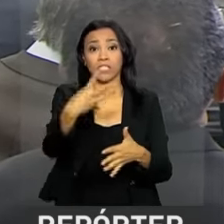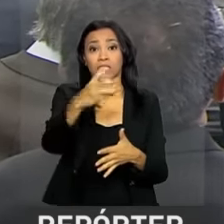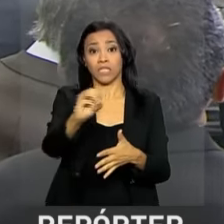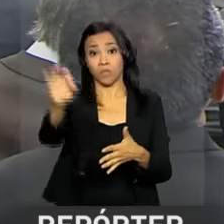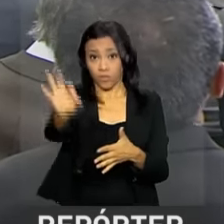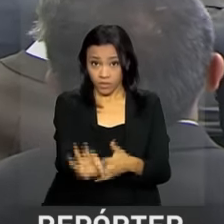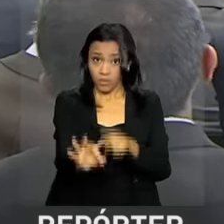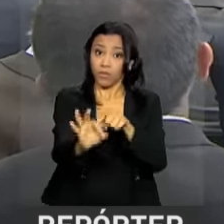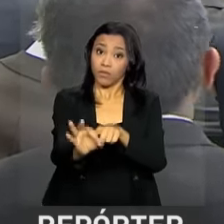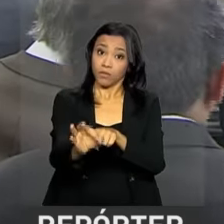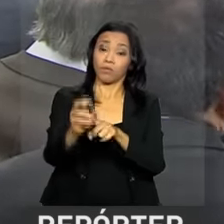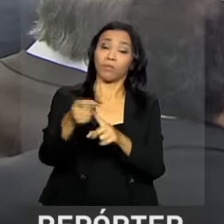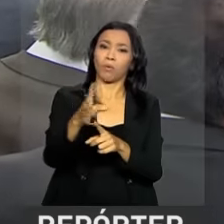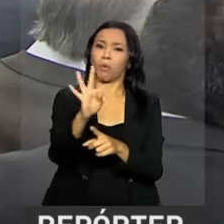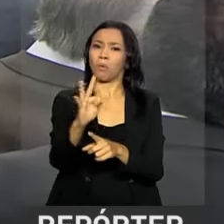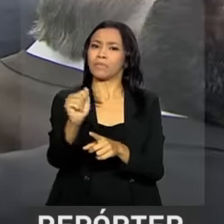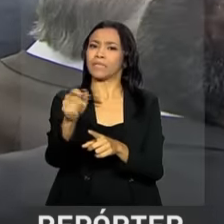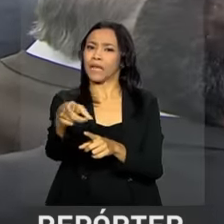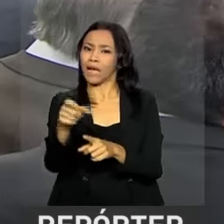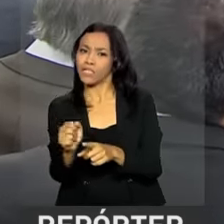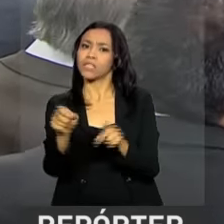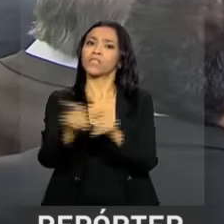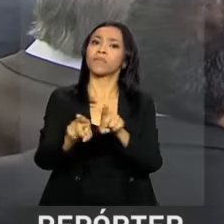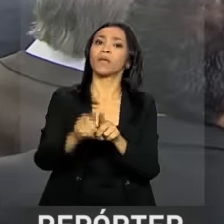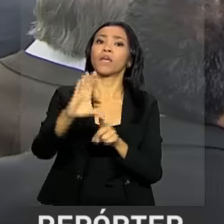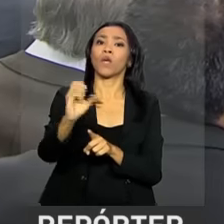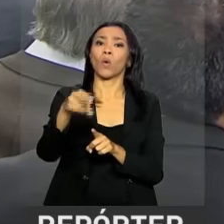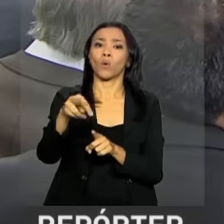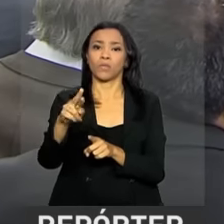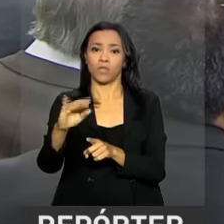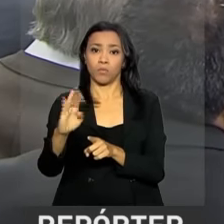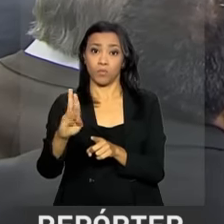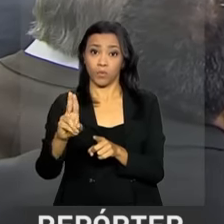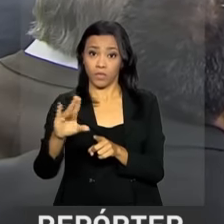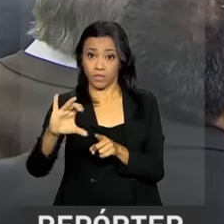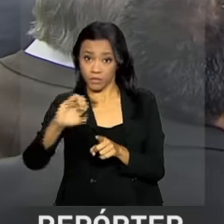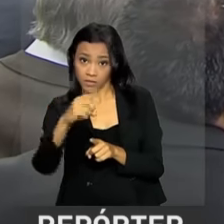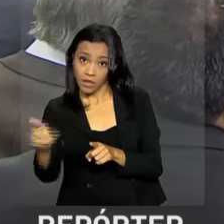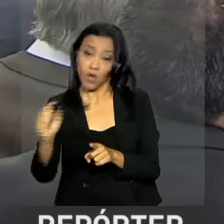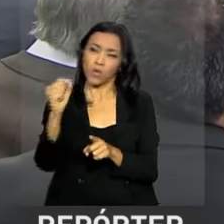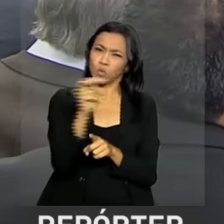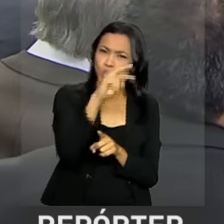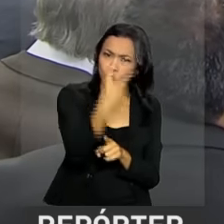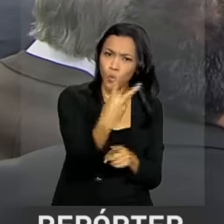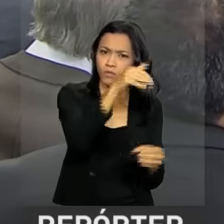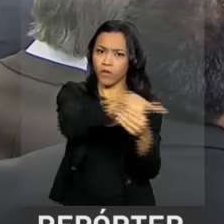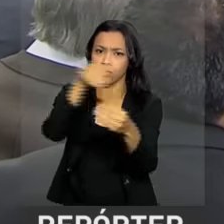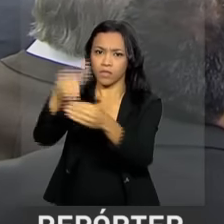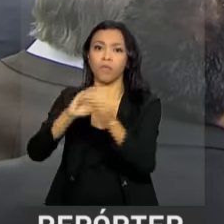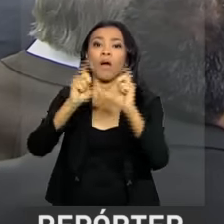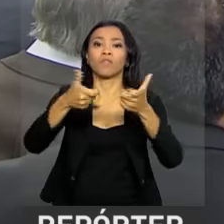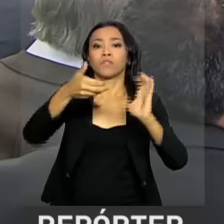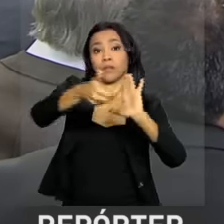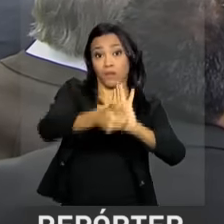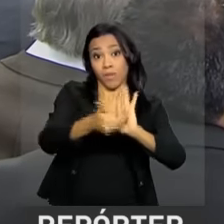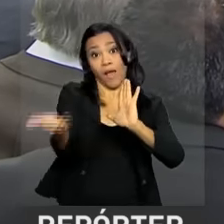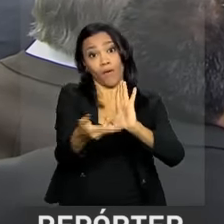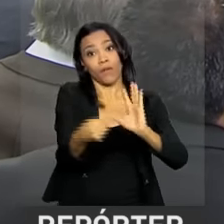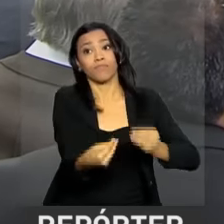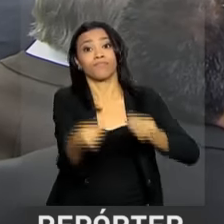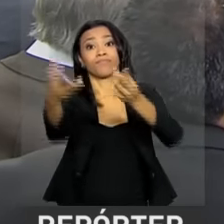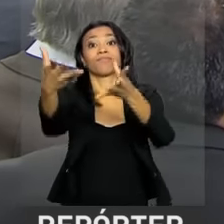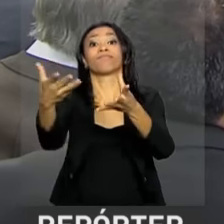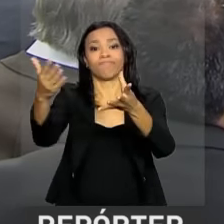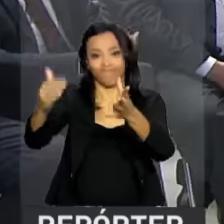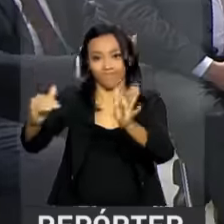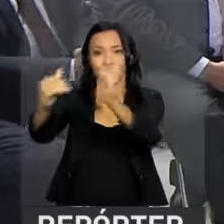arrecada com taxas e contribuições sociais depois de passar por duas votações na Câmara a medida tramita agora no